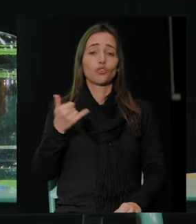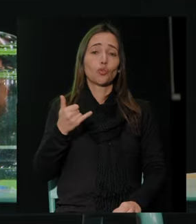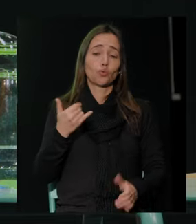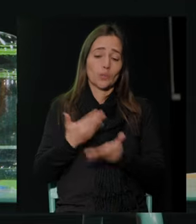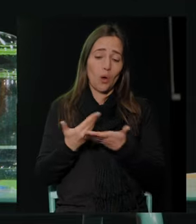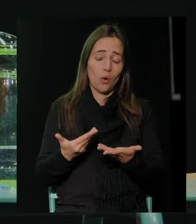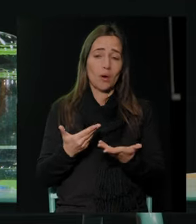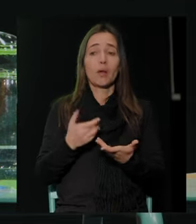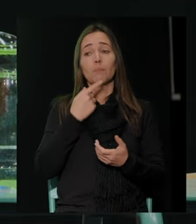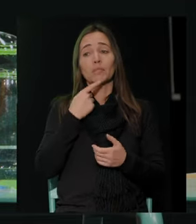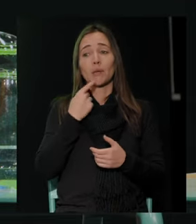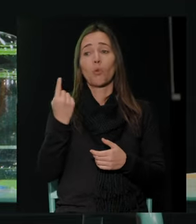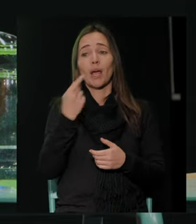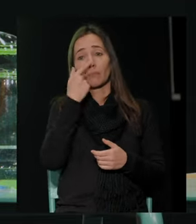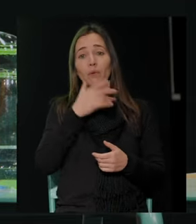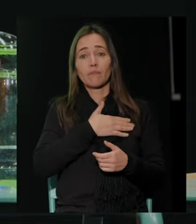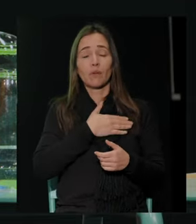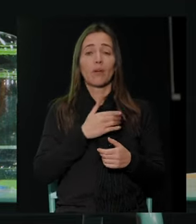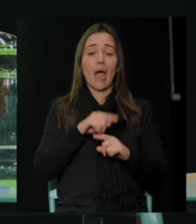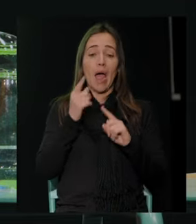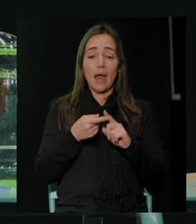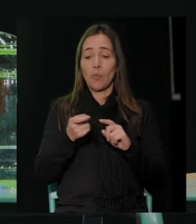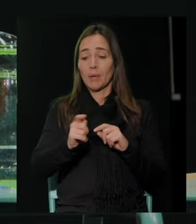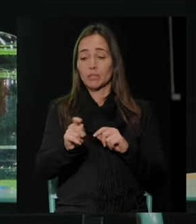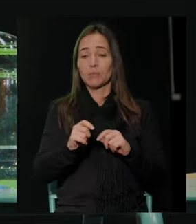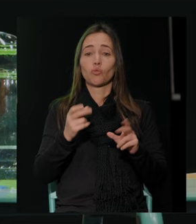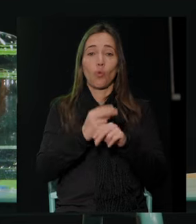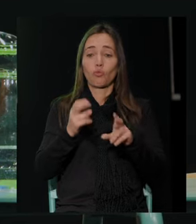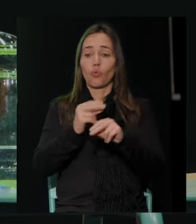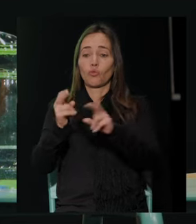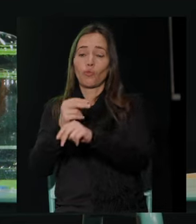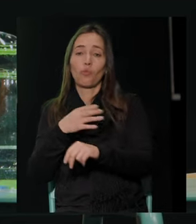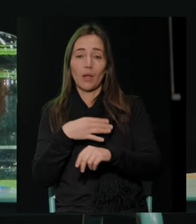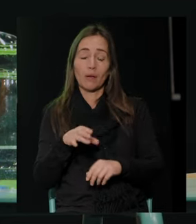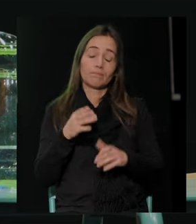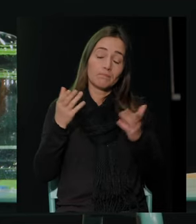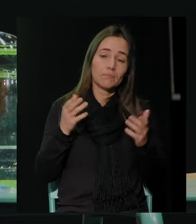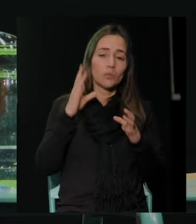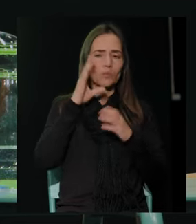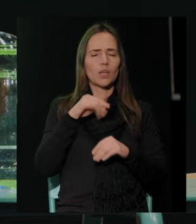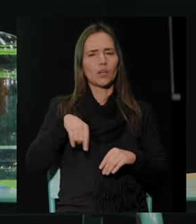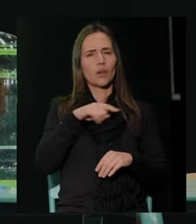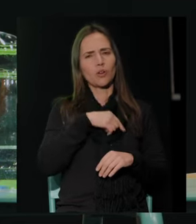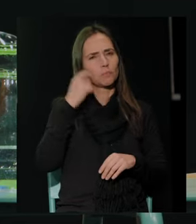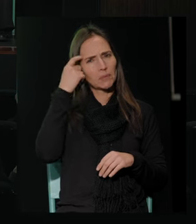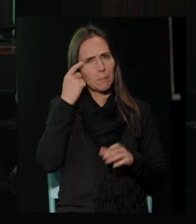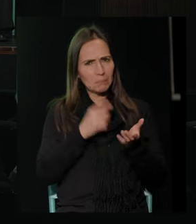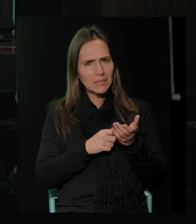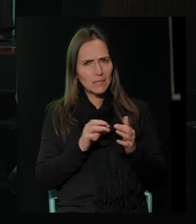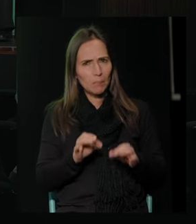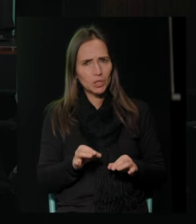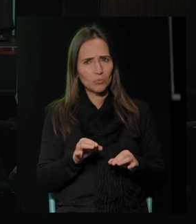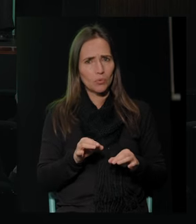se calhar queira cada mês ou cada ano comprar uma coisa nova, não sei. Mas se calhar deveríamos começar a pensar se tudo isso é realmente necessário, ou